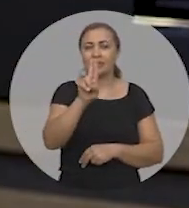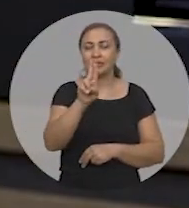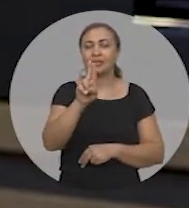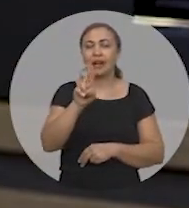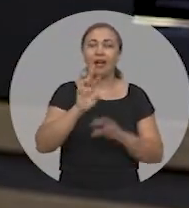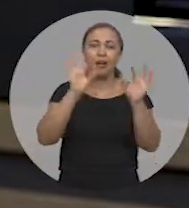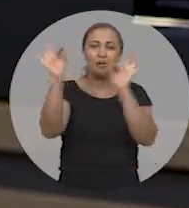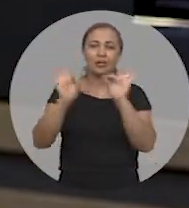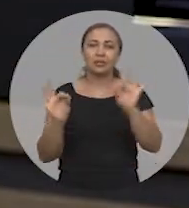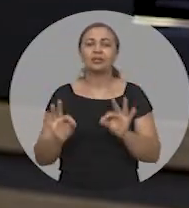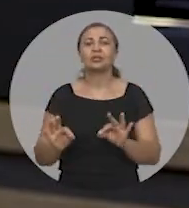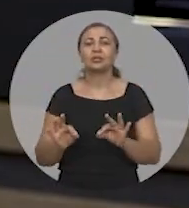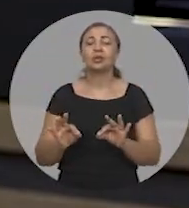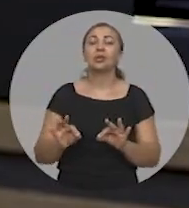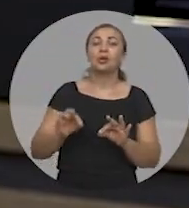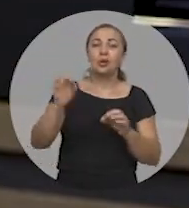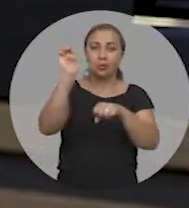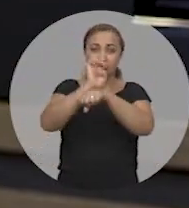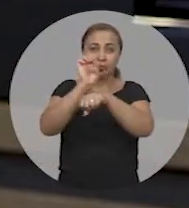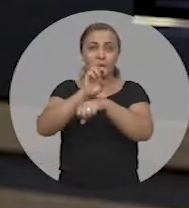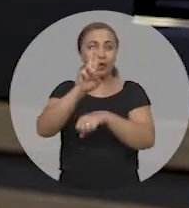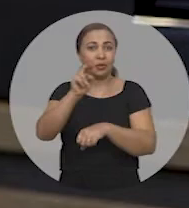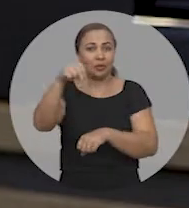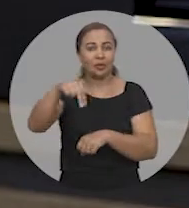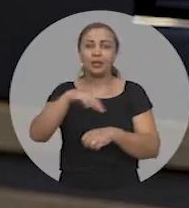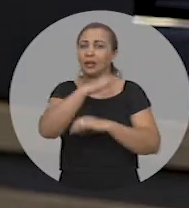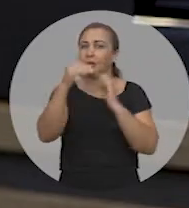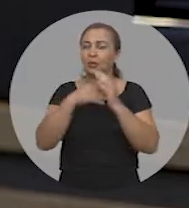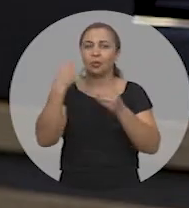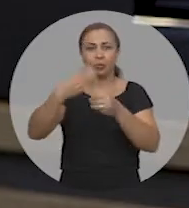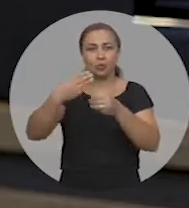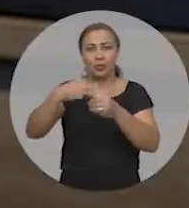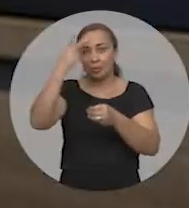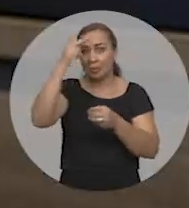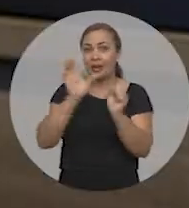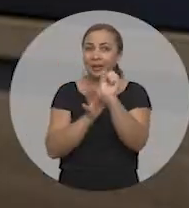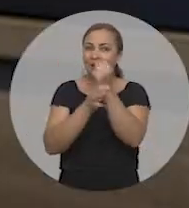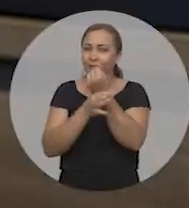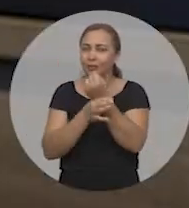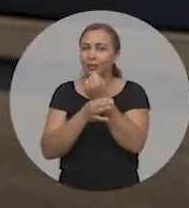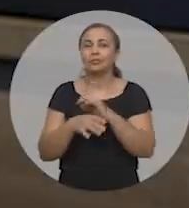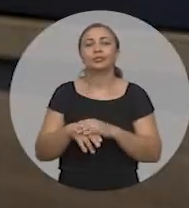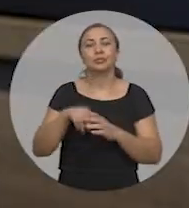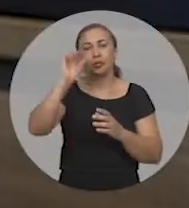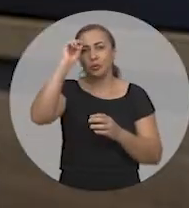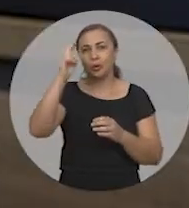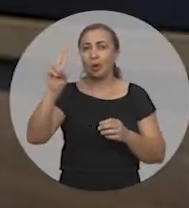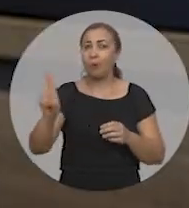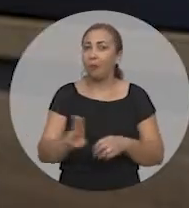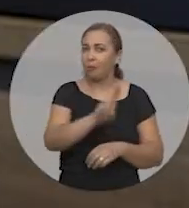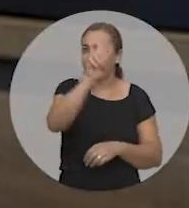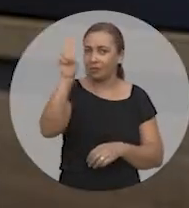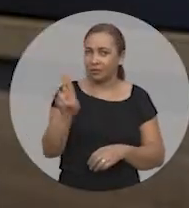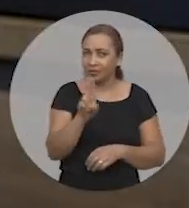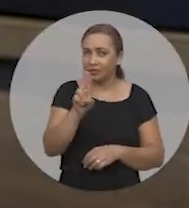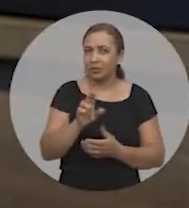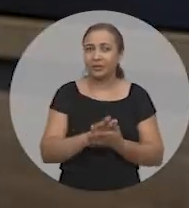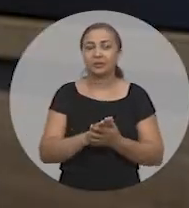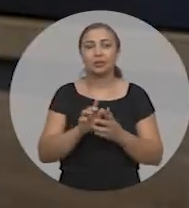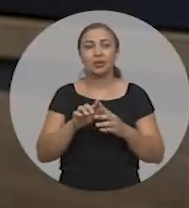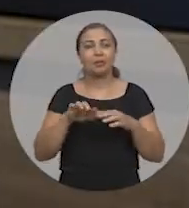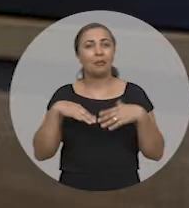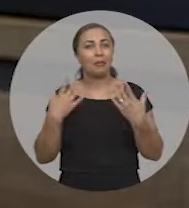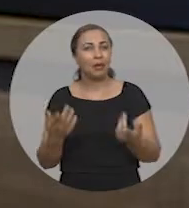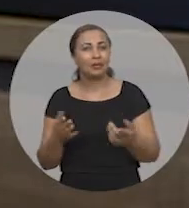universalizar a regulação no Estado do Rio Grande do Norte e em todos os municípios a garantir não só a universalidade